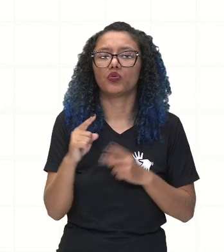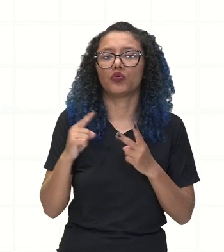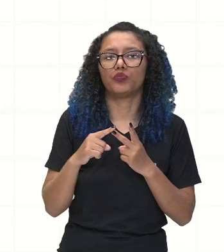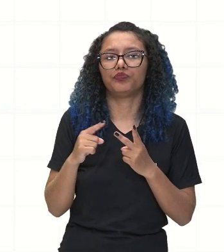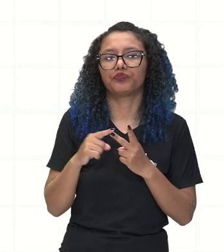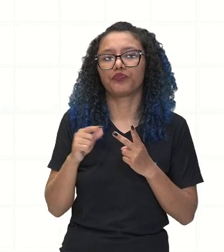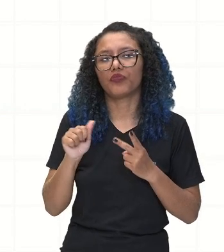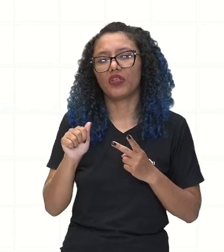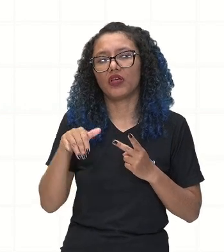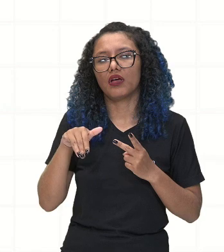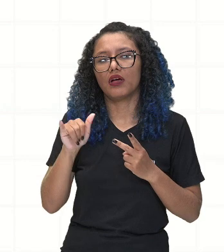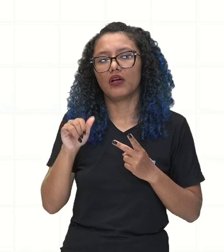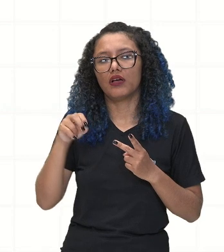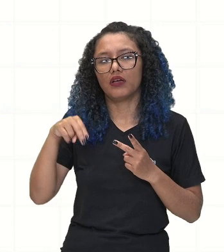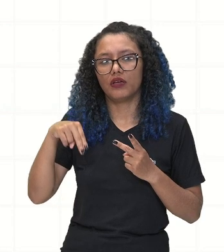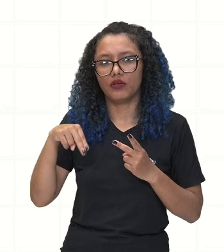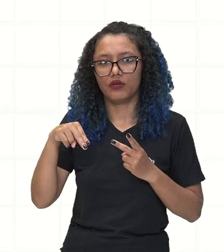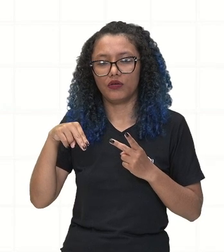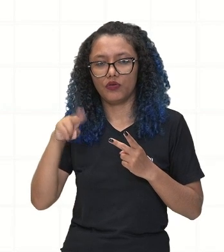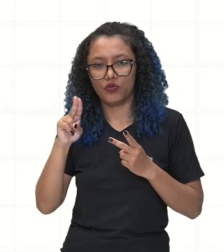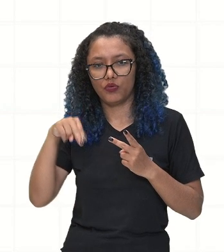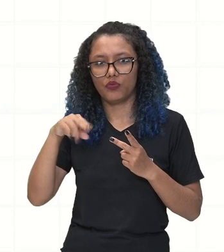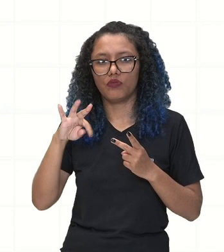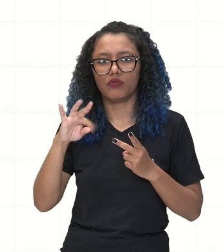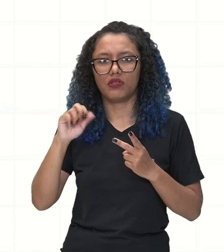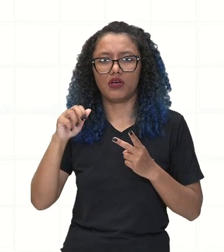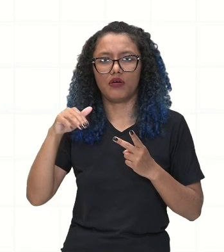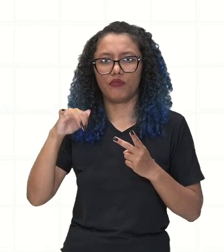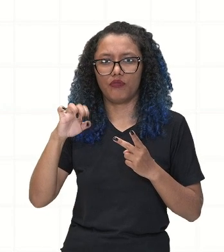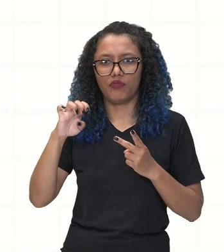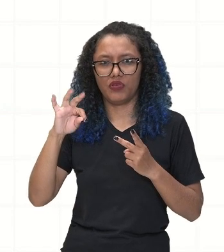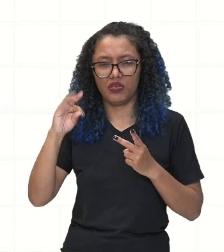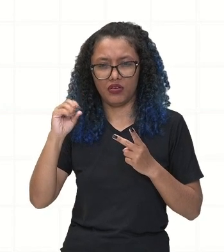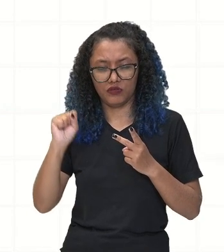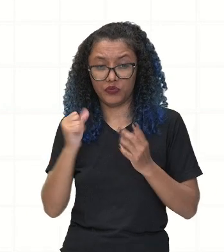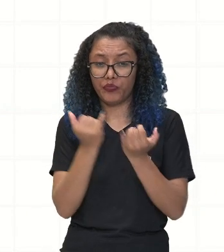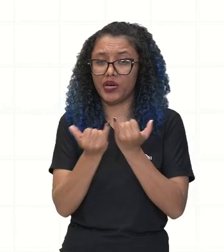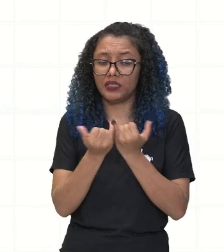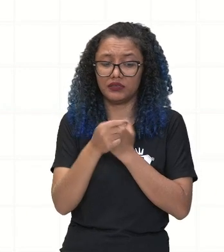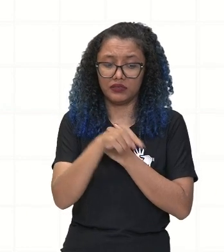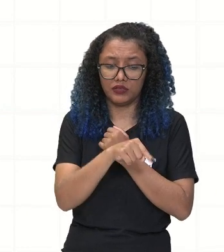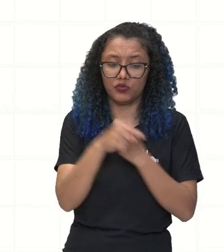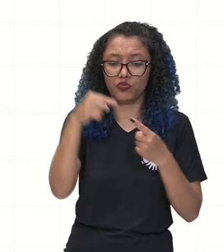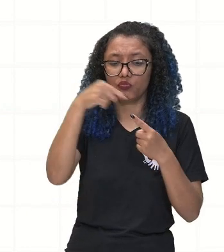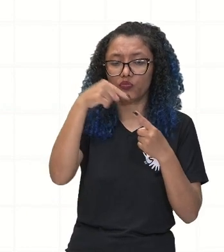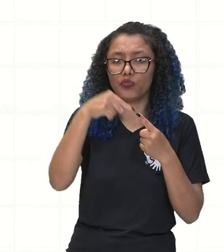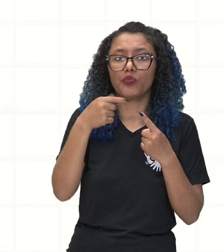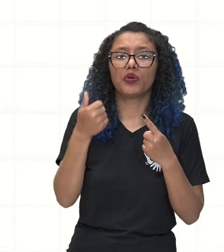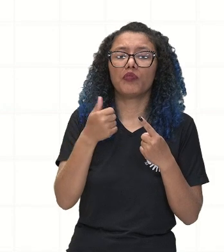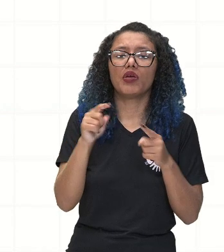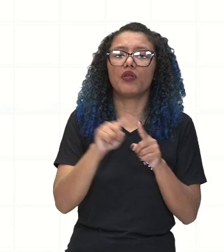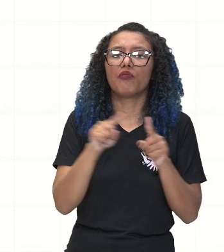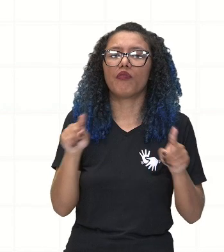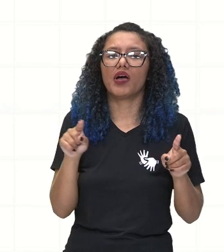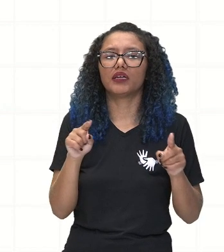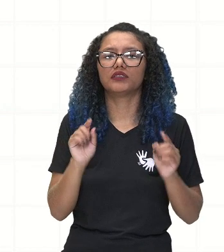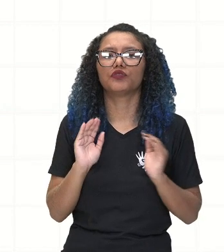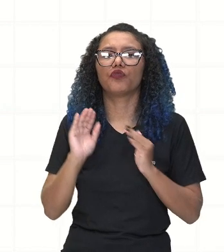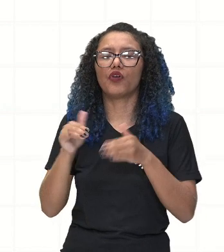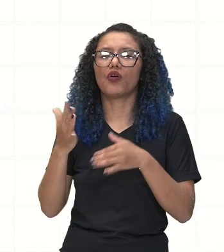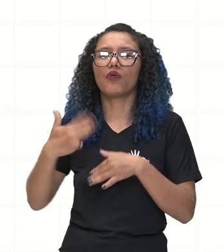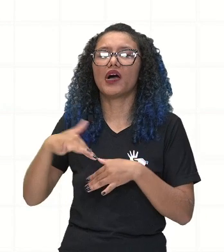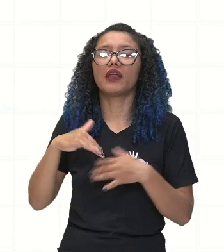ou ajuntamentos eram órgãos parecidos com os cabildos, mas operavam em áreas